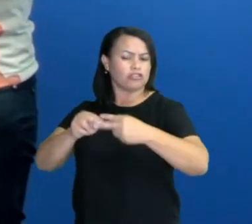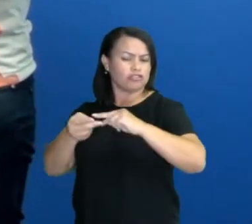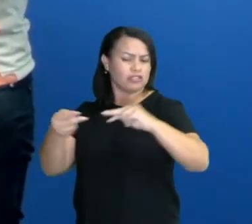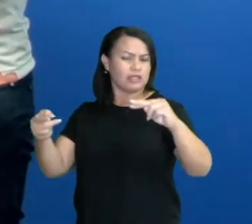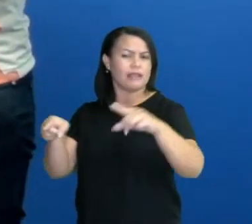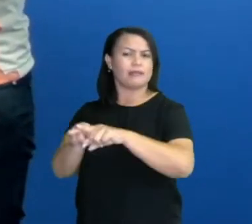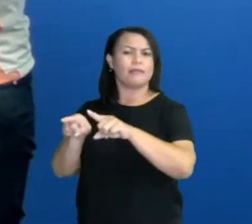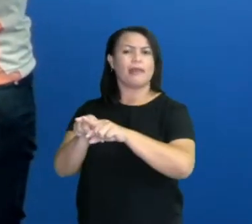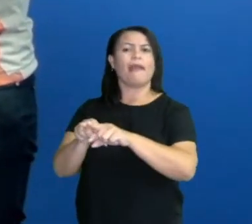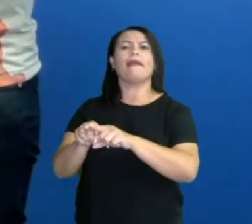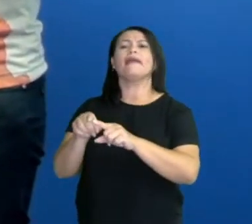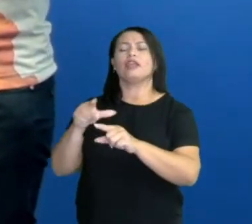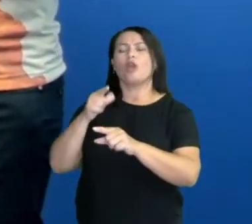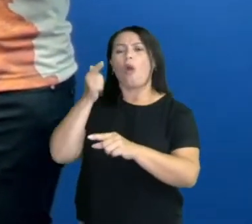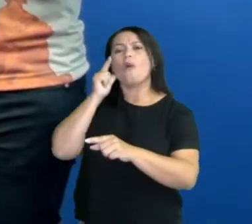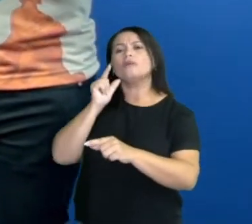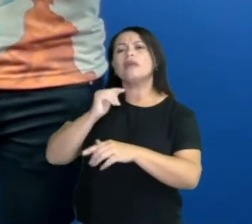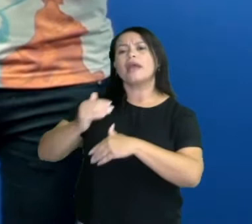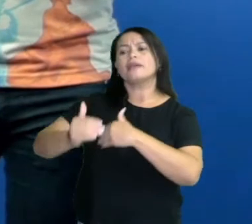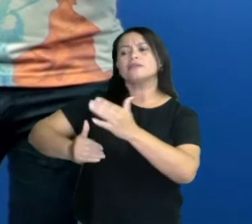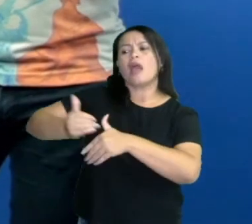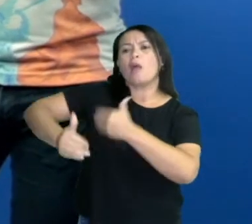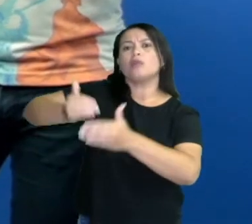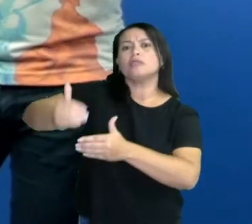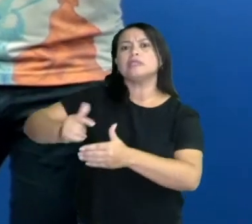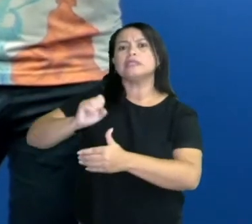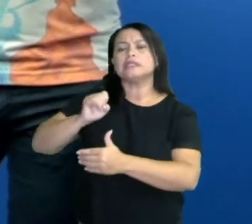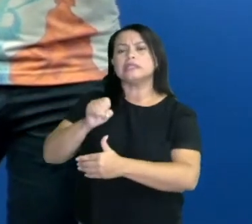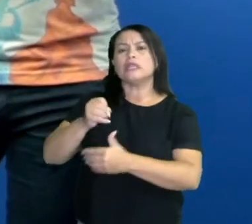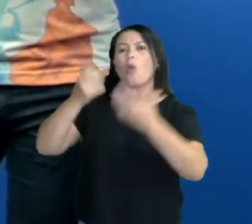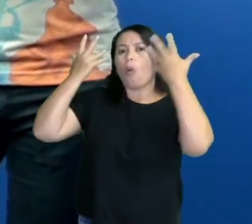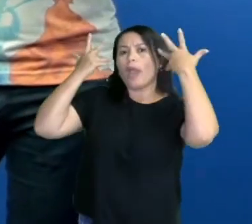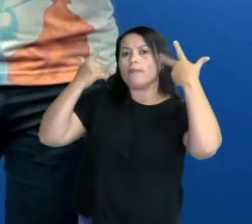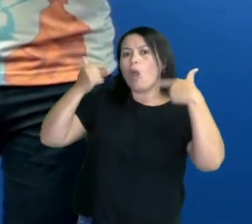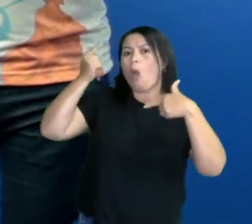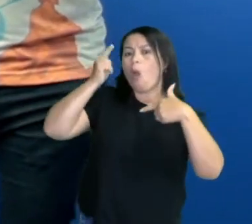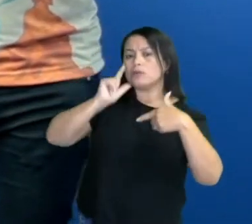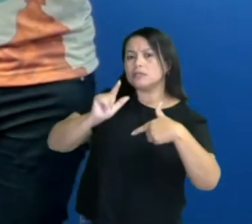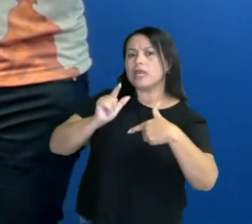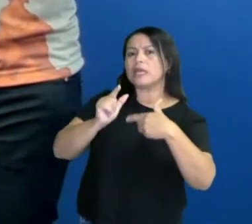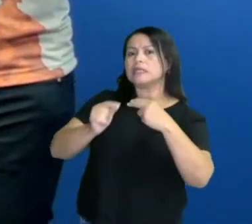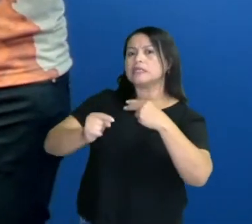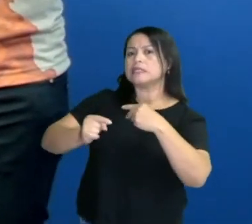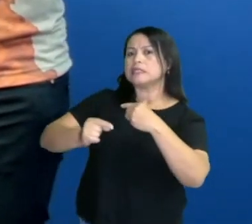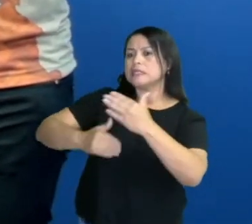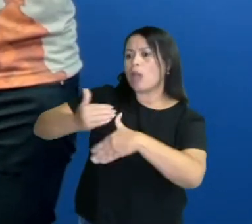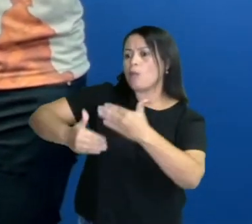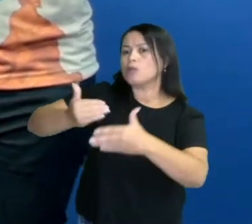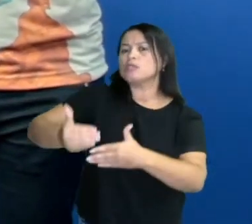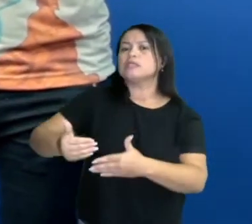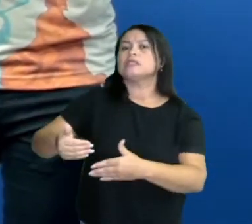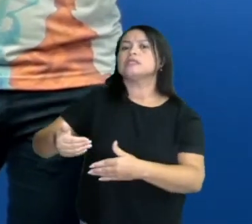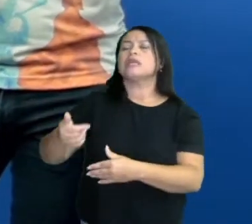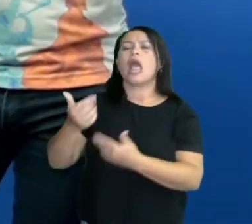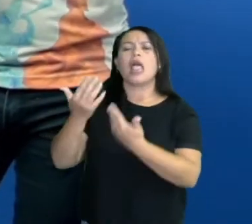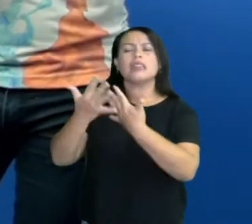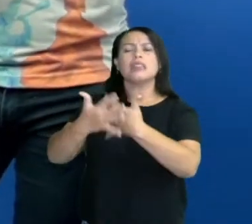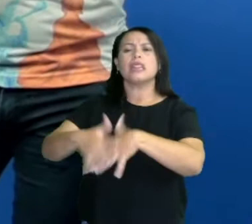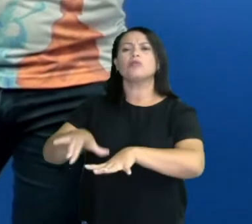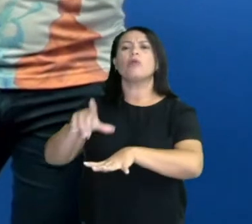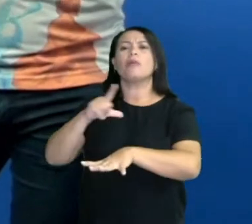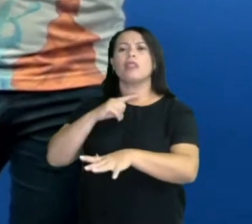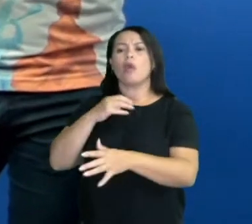que conseguem se reproduzir. Então, se um animal consegue se reproduzir naturalmente, ele gera uma nova espécie.